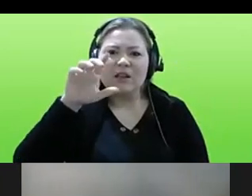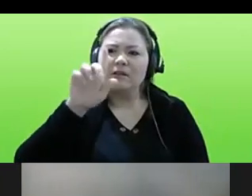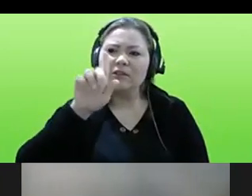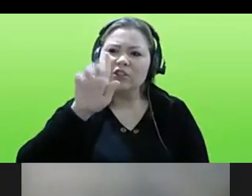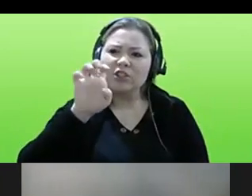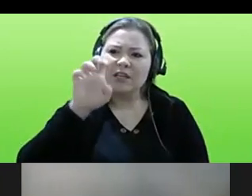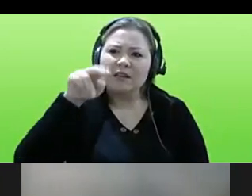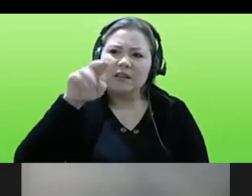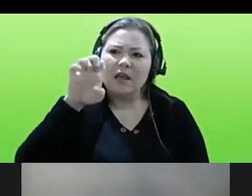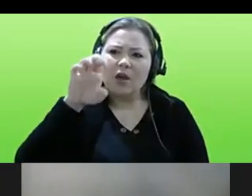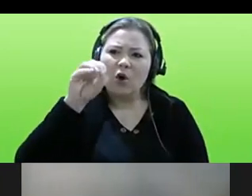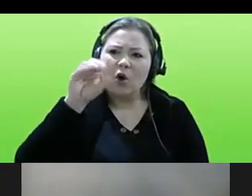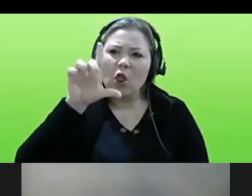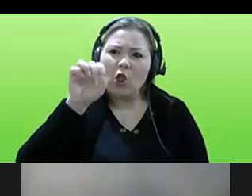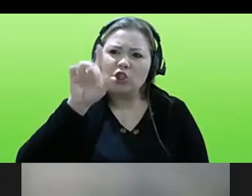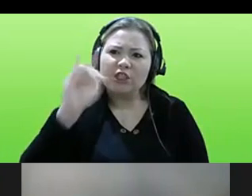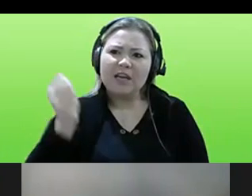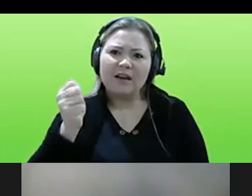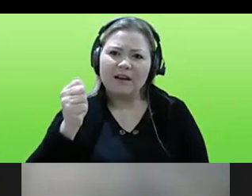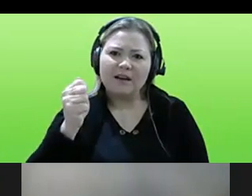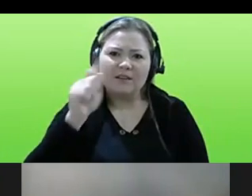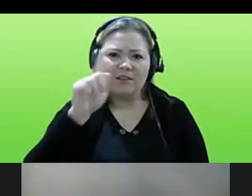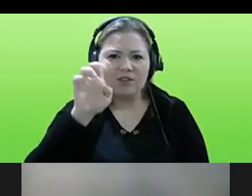Tá indo. Então, é isso aí.